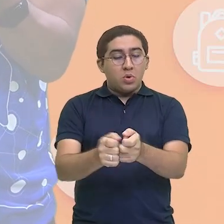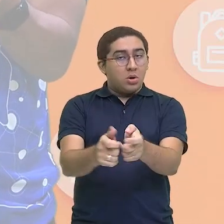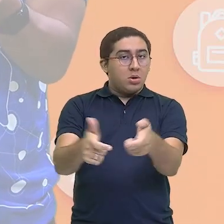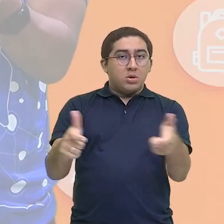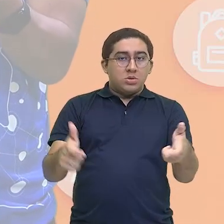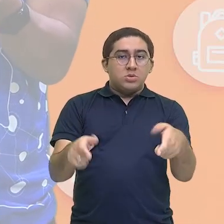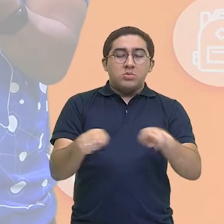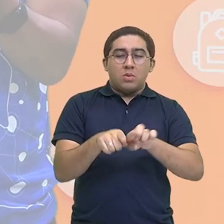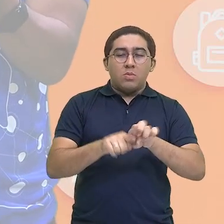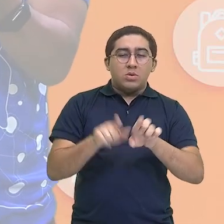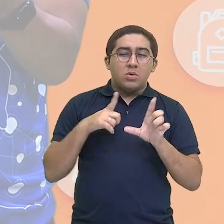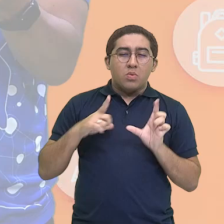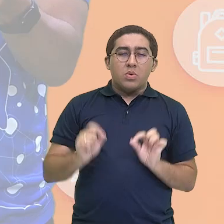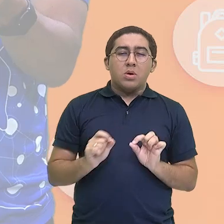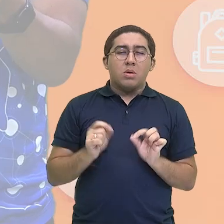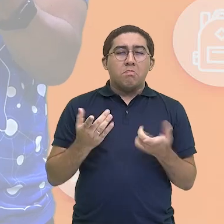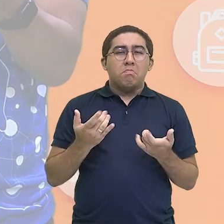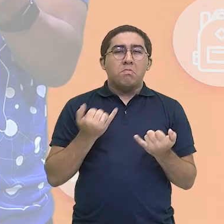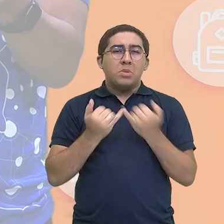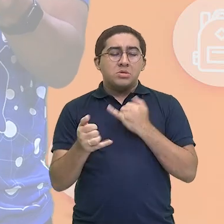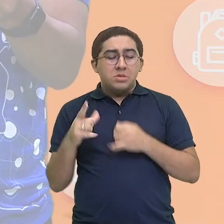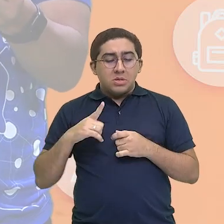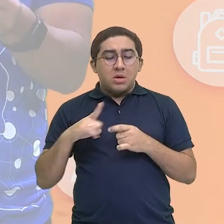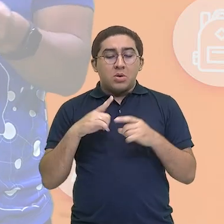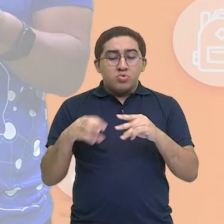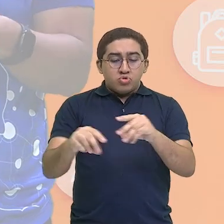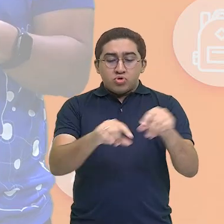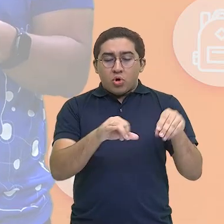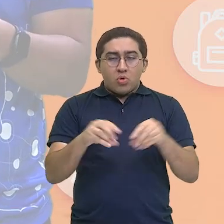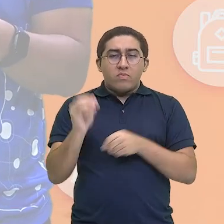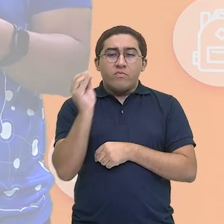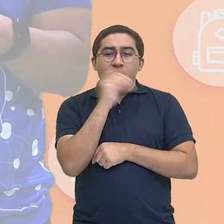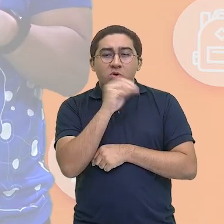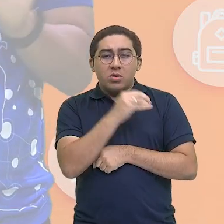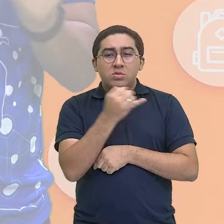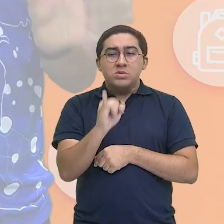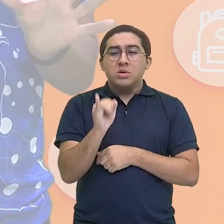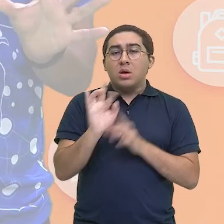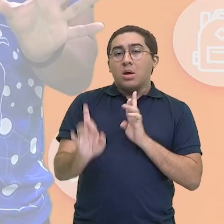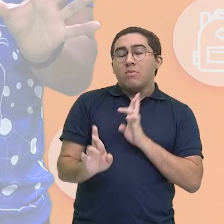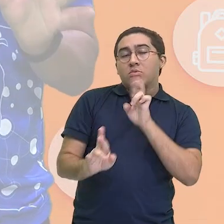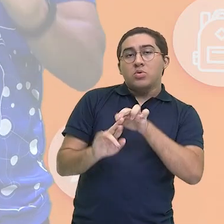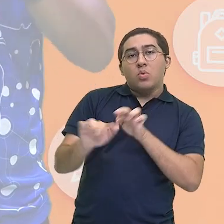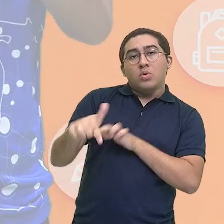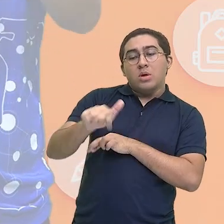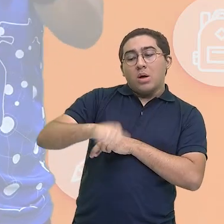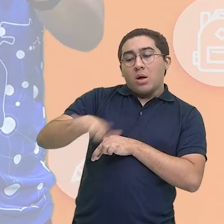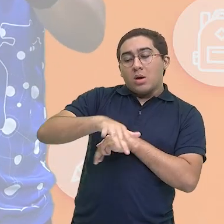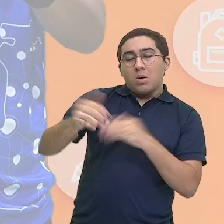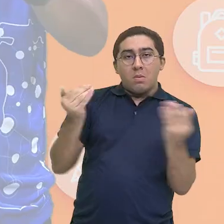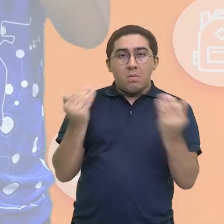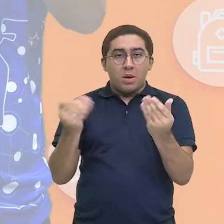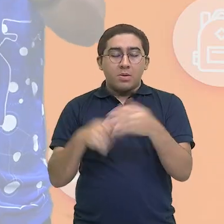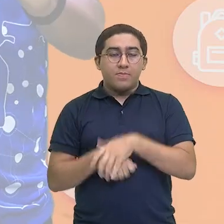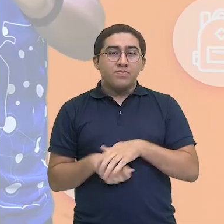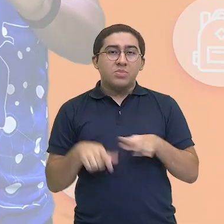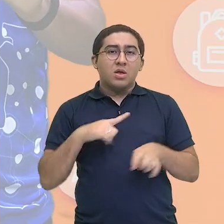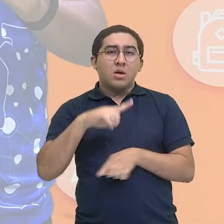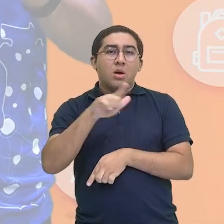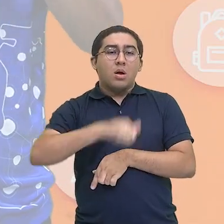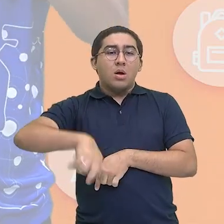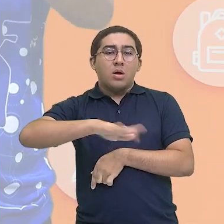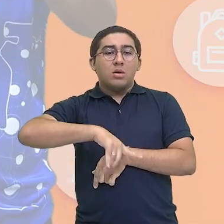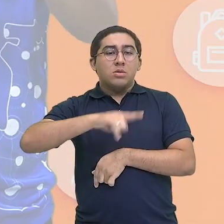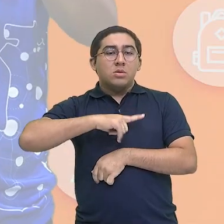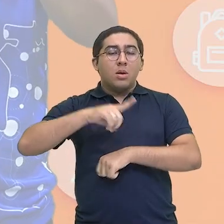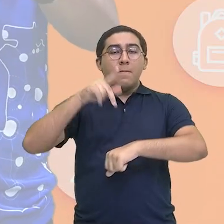ter uma presença de solos assim, muito mais fracos, né, em relação a outras áreas. Vai ter áreas onde as rochas, as áreas